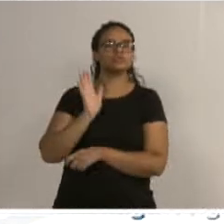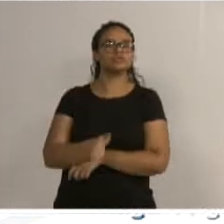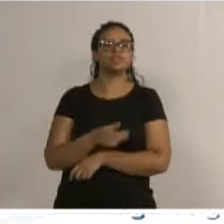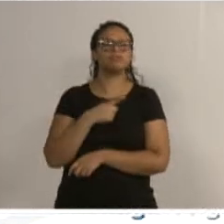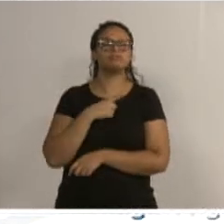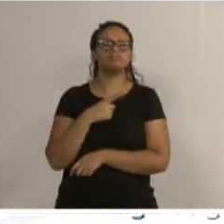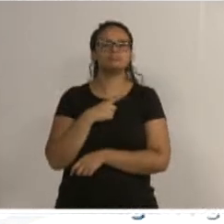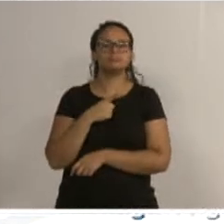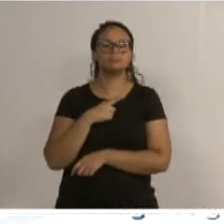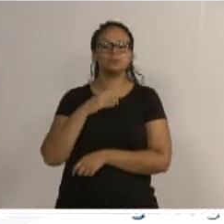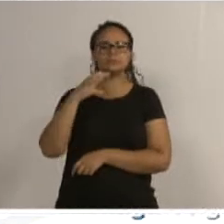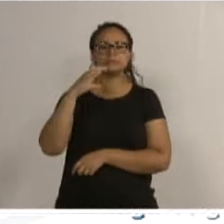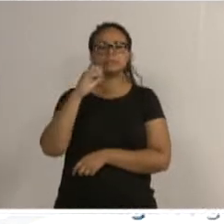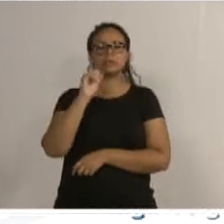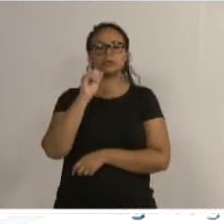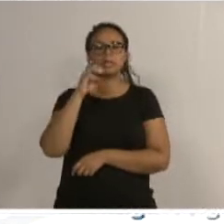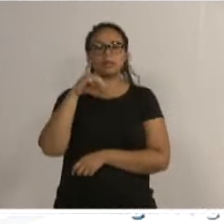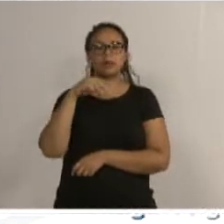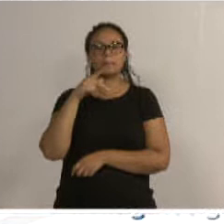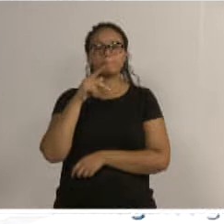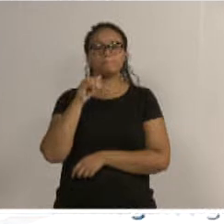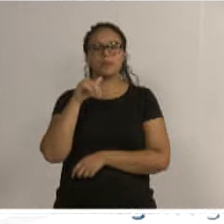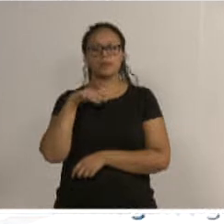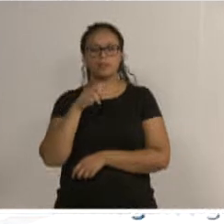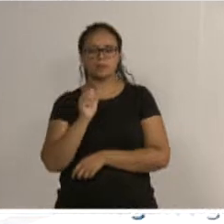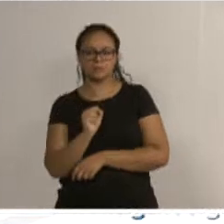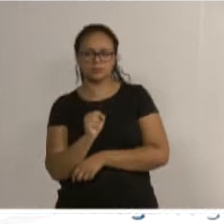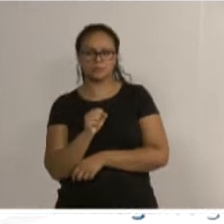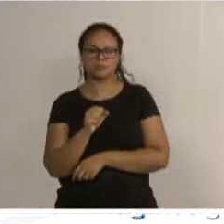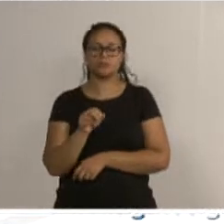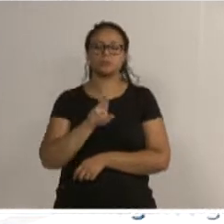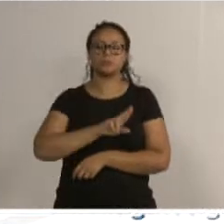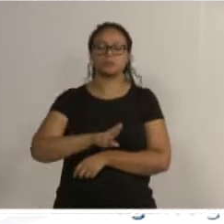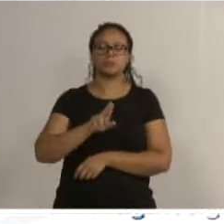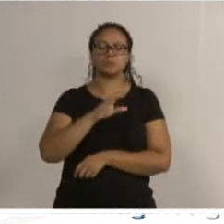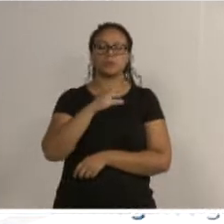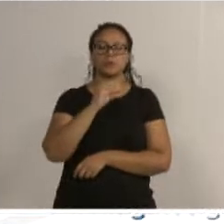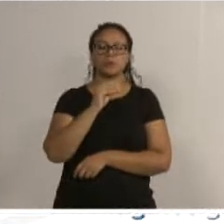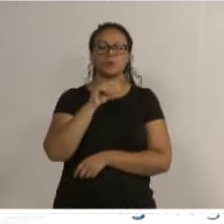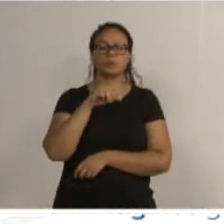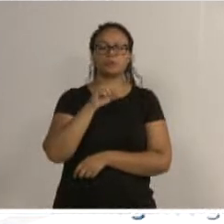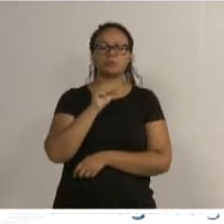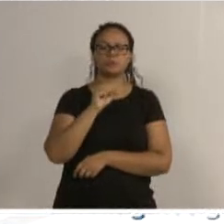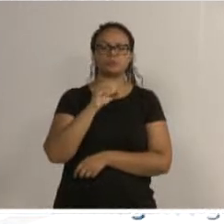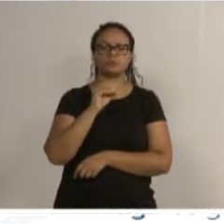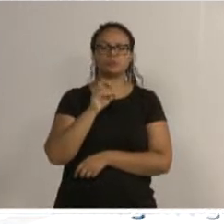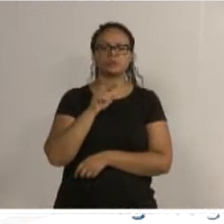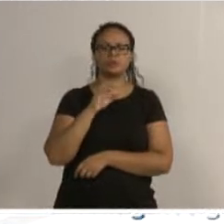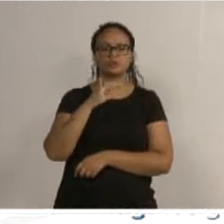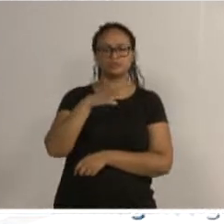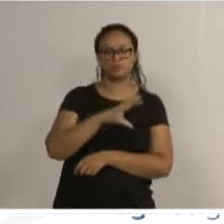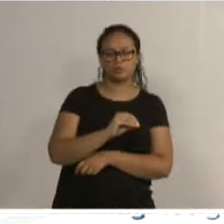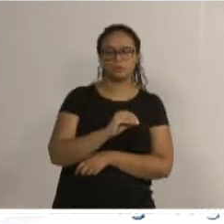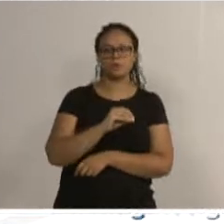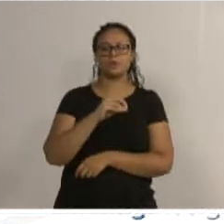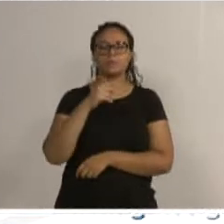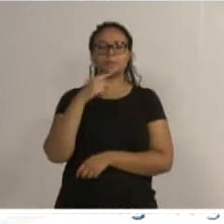na região de Campinas, em Americana, que é o consórcio PCJ, que engloba 3 regiões do